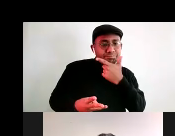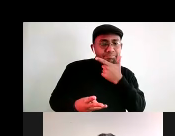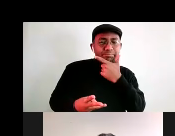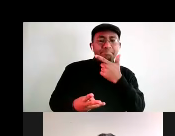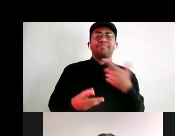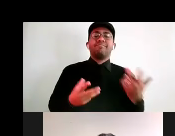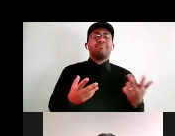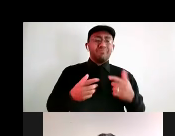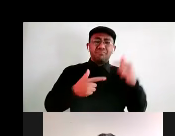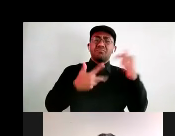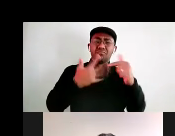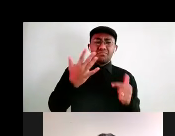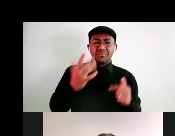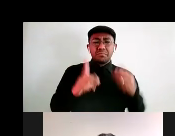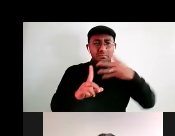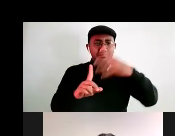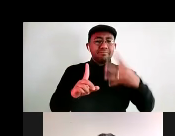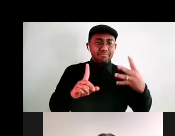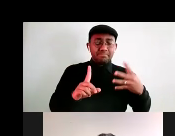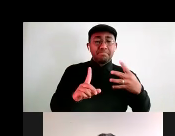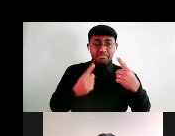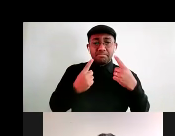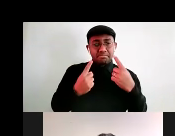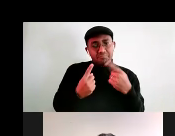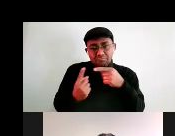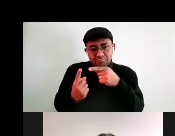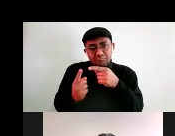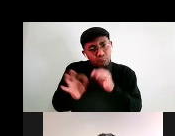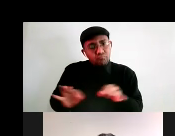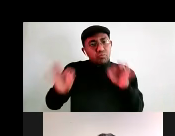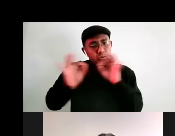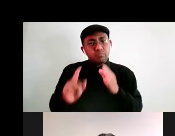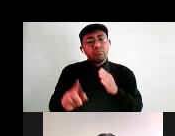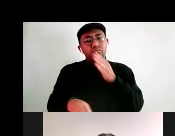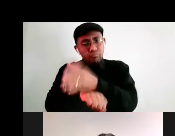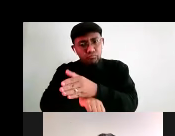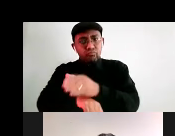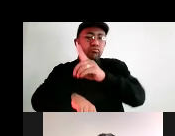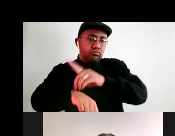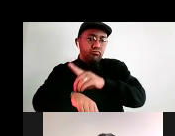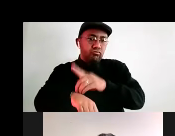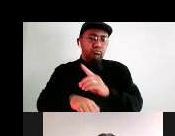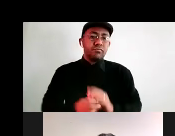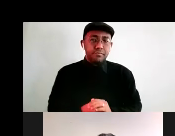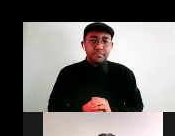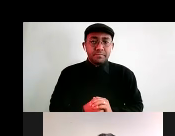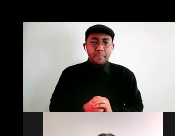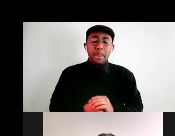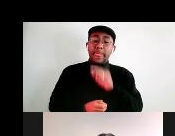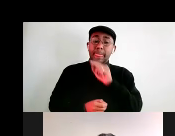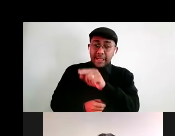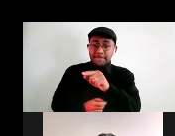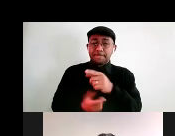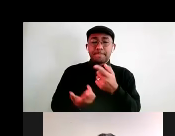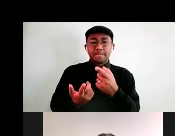prevenção, envolvê-lo nas medidas de comunicação, no desenvolvimento da linguagem correta do trabalho. Todas as respostas,